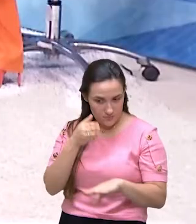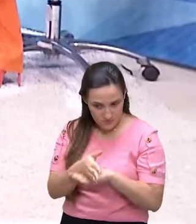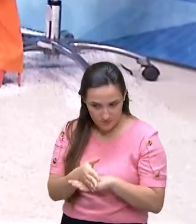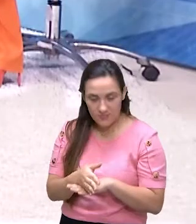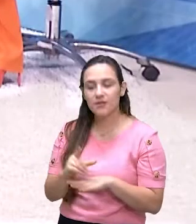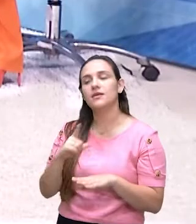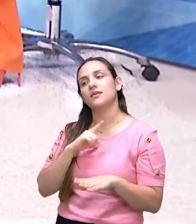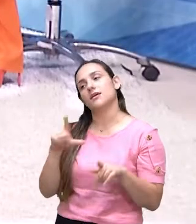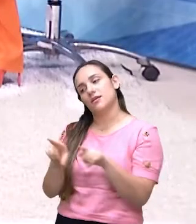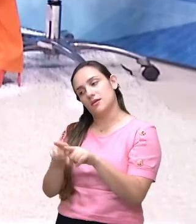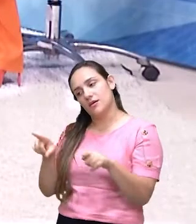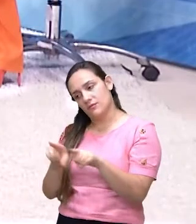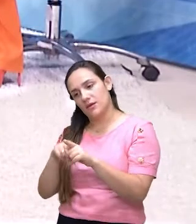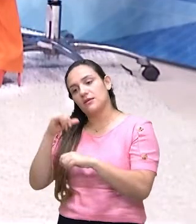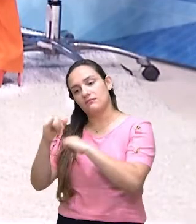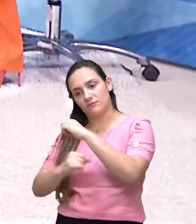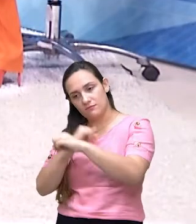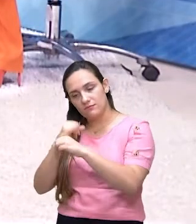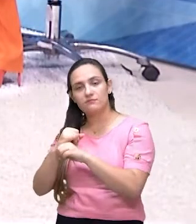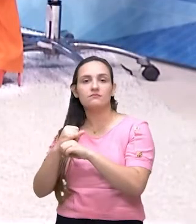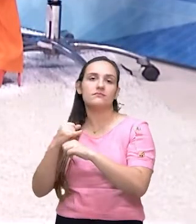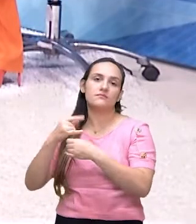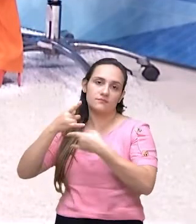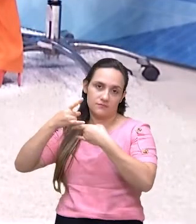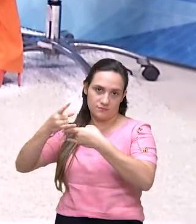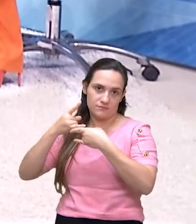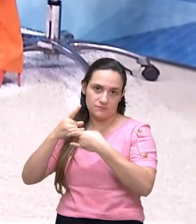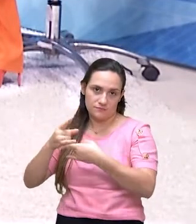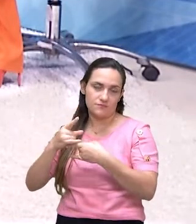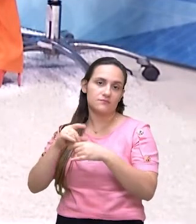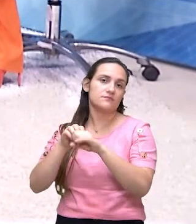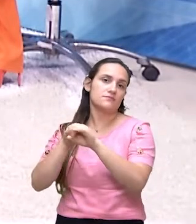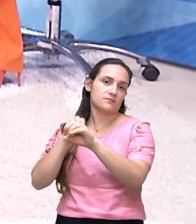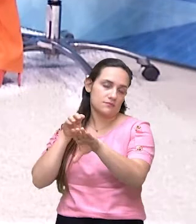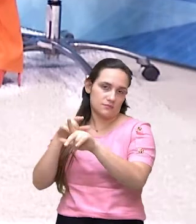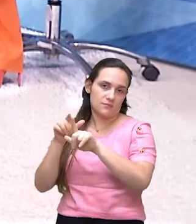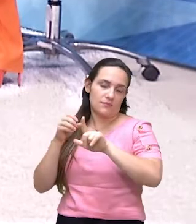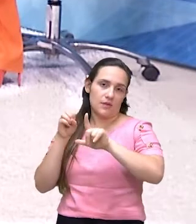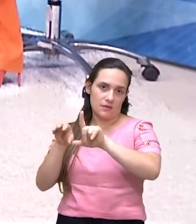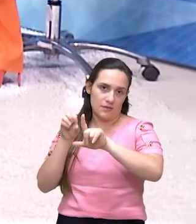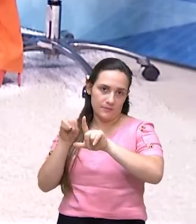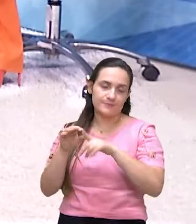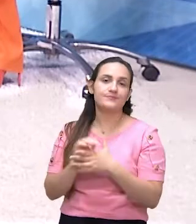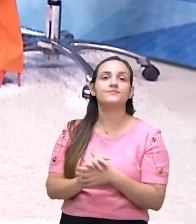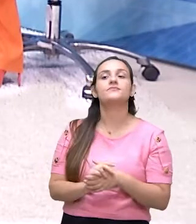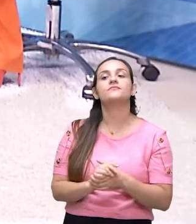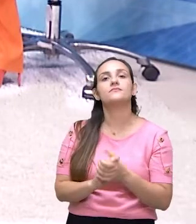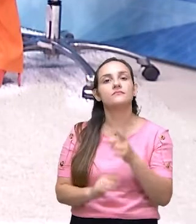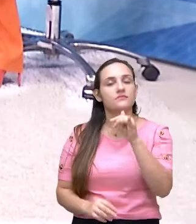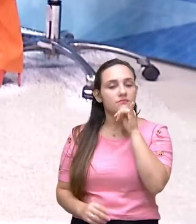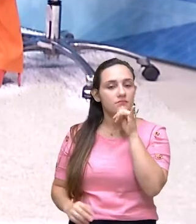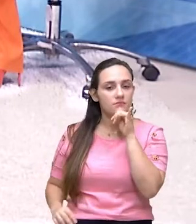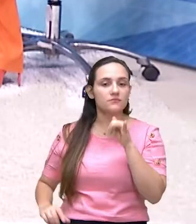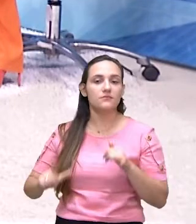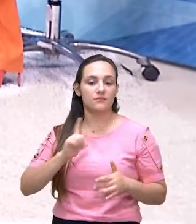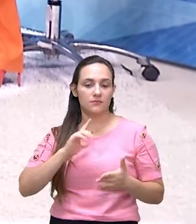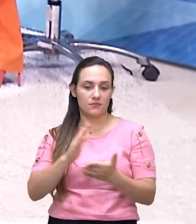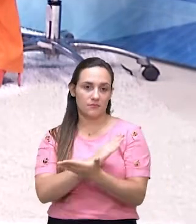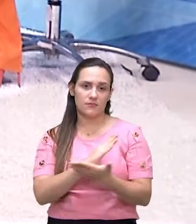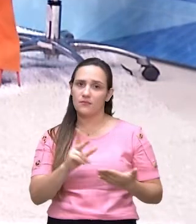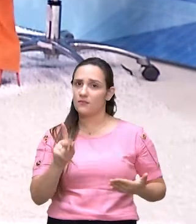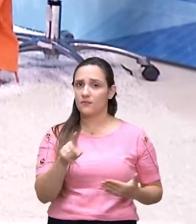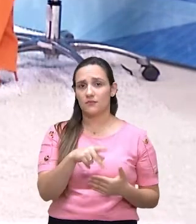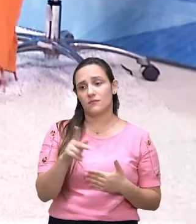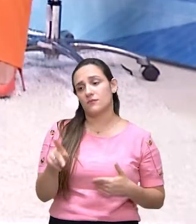os híbridos justamente em que nós temos o presencial e nós temos alunos a distância ou então como aconteceu na nossa aula